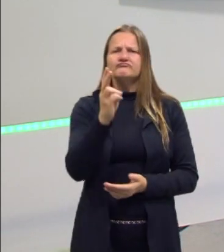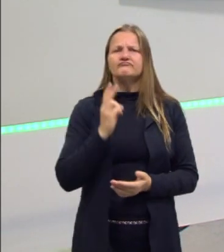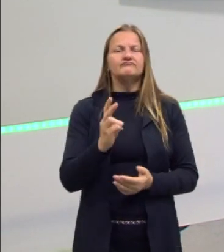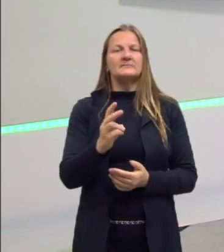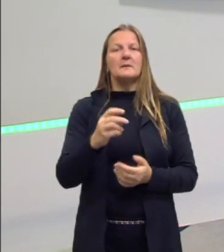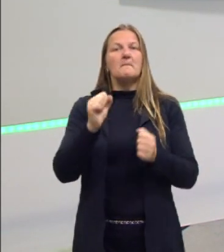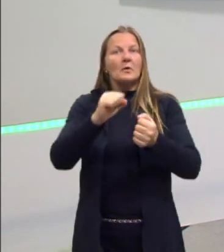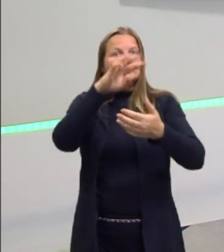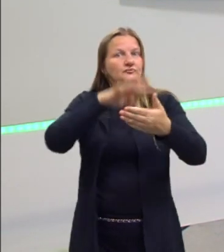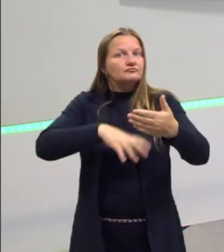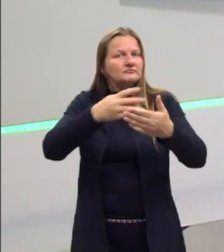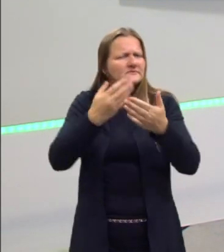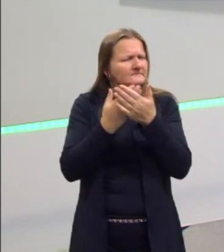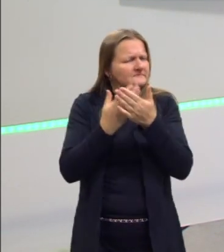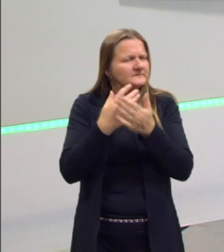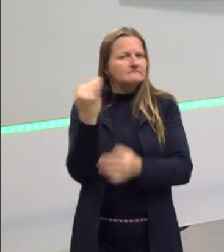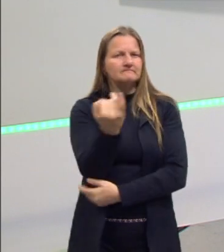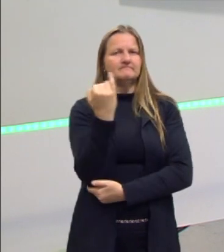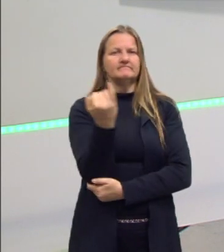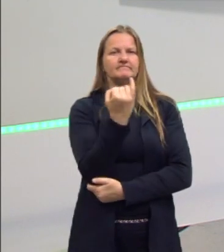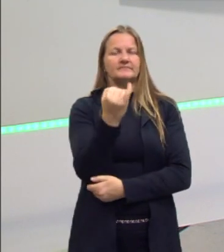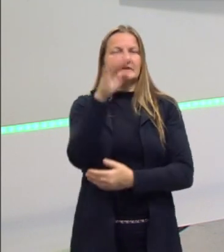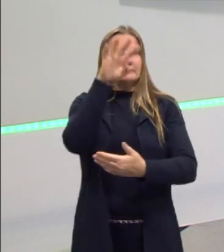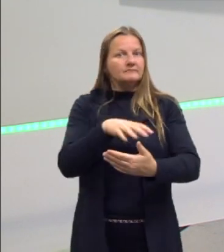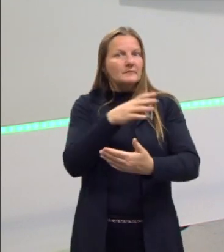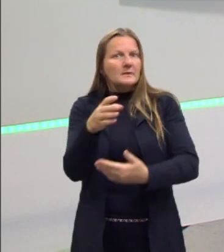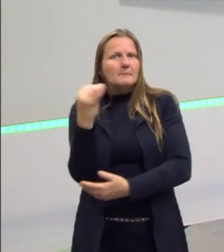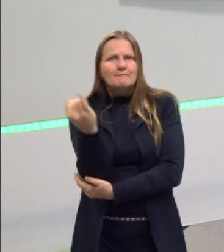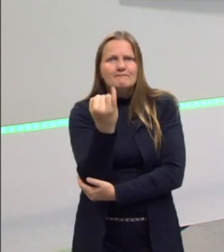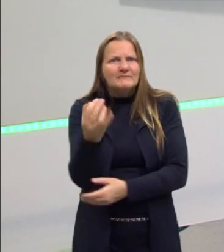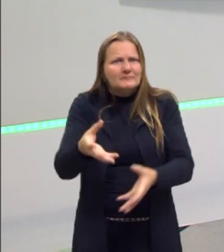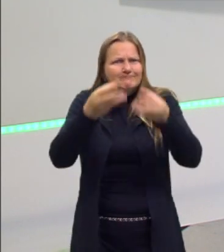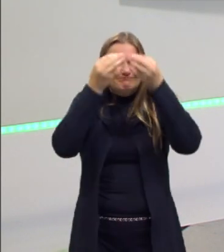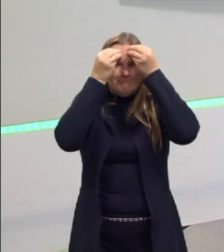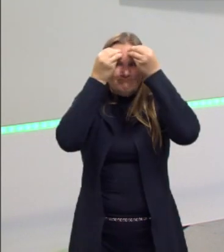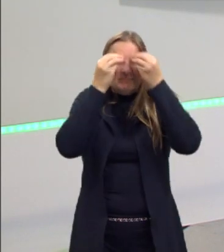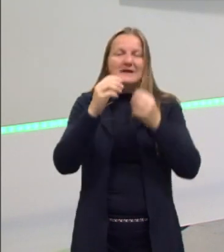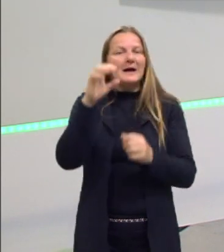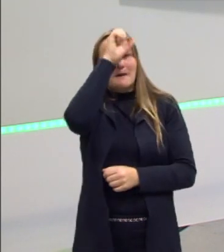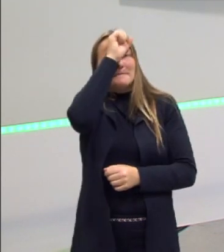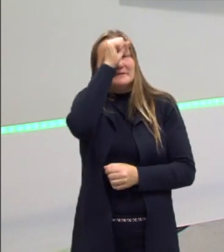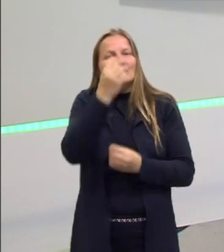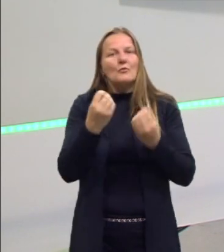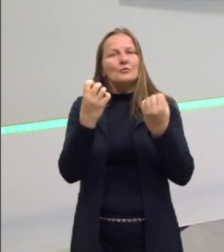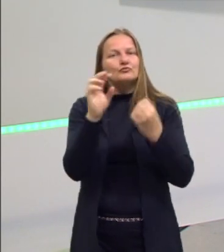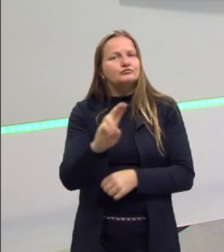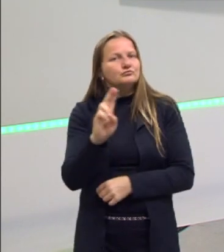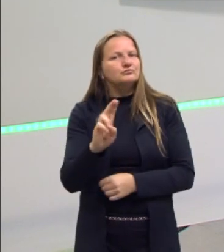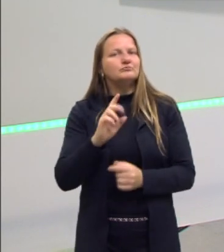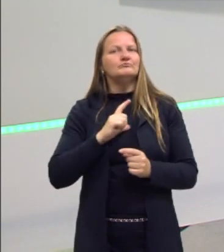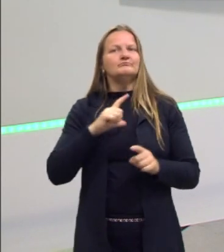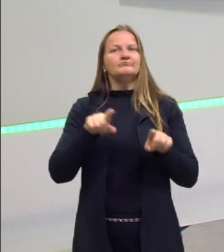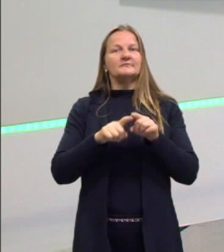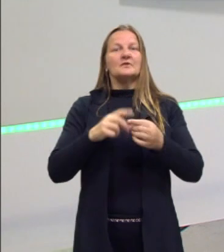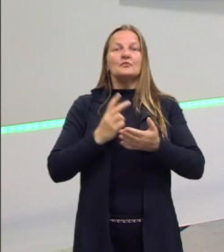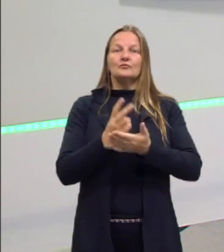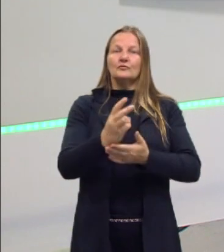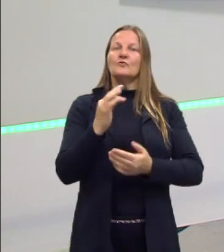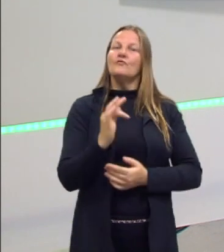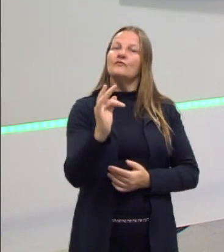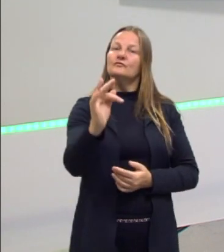podem ter em mãos na hora de estudar as funções orgânicas essa tabela até para aprender a utilizar ela e claro que com o tempo